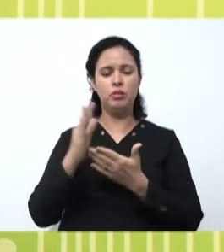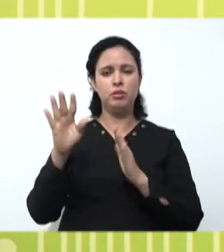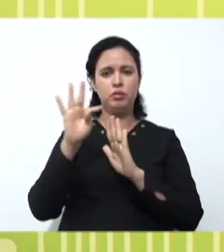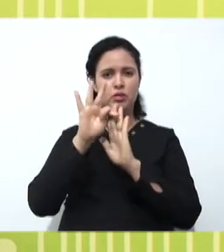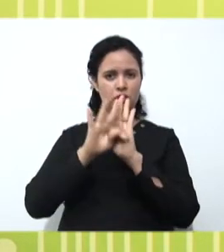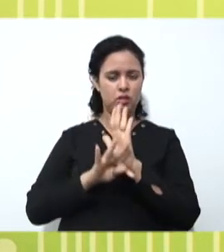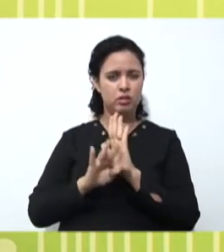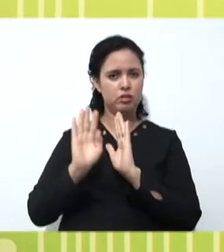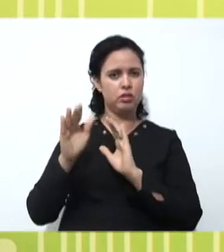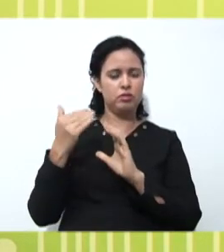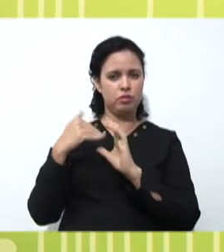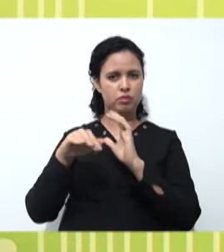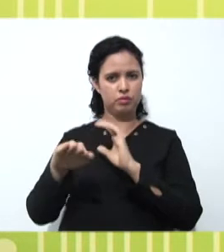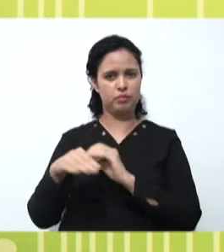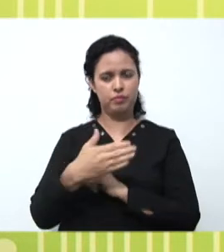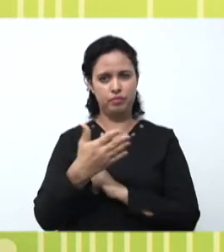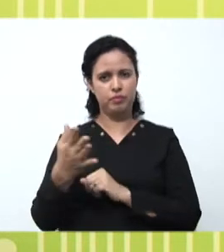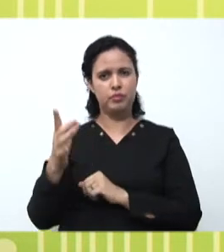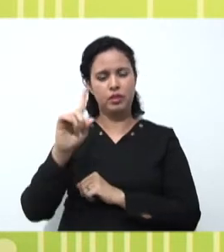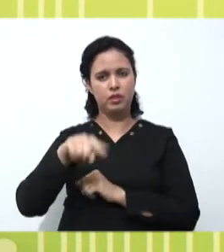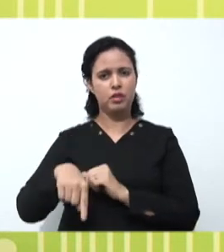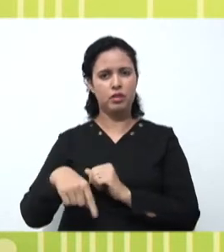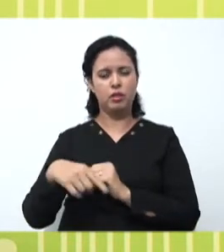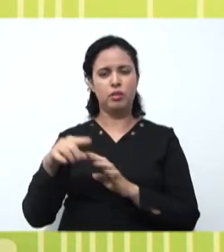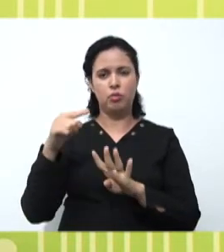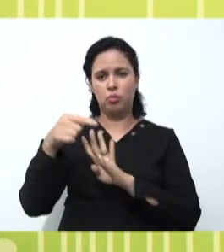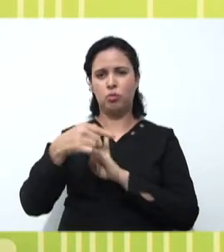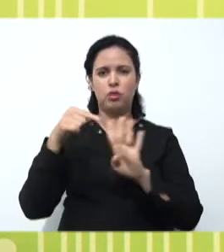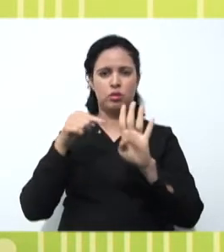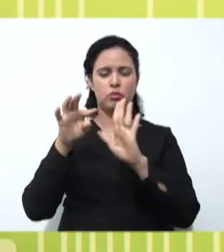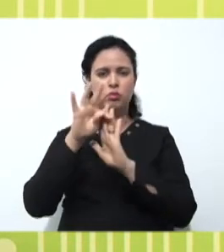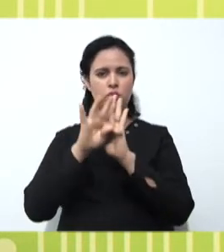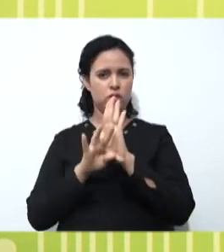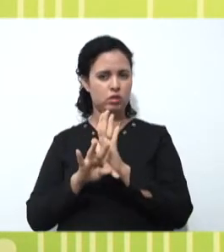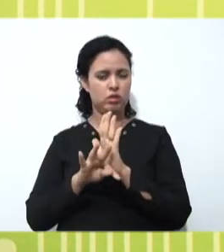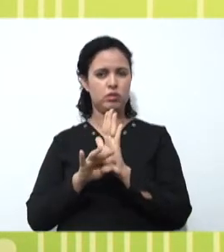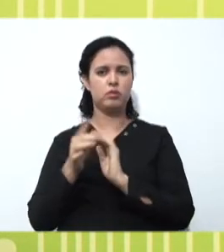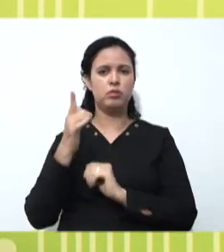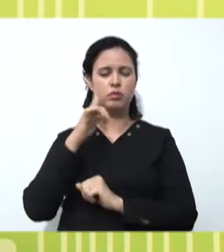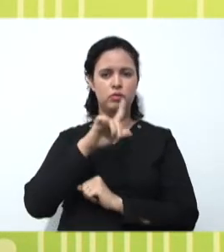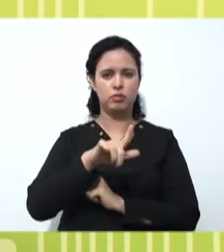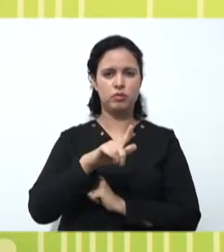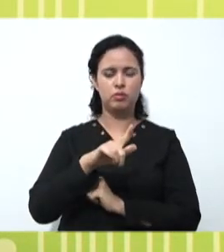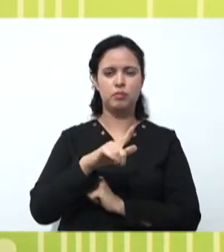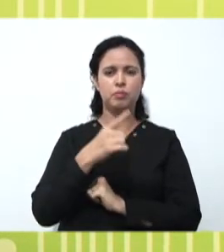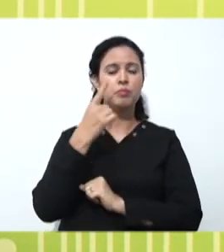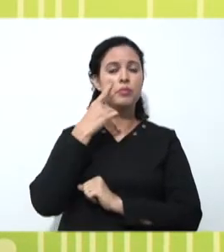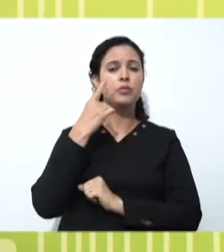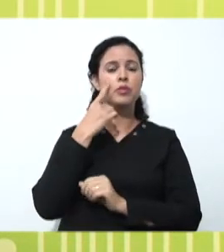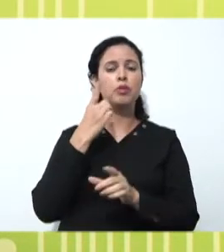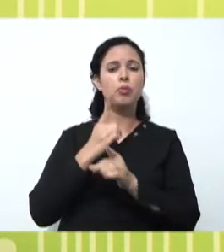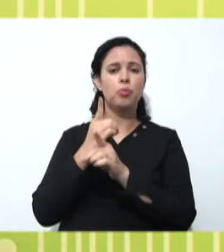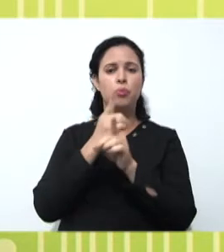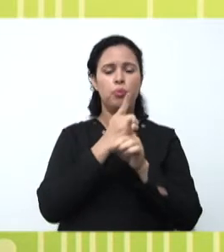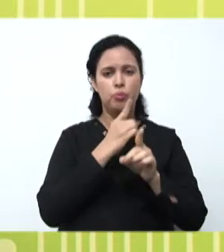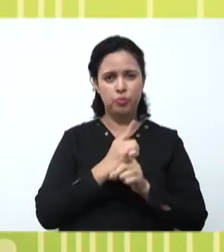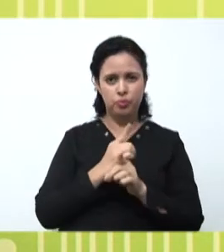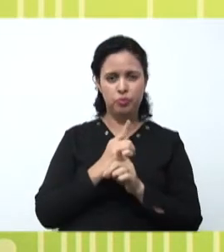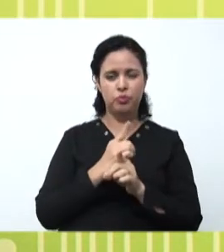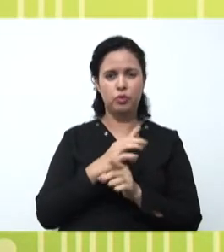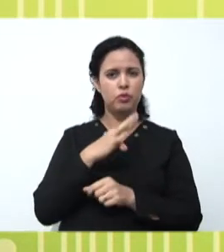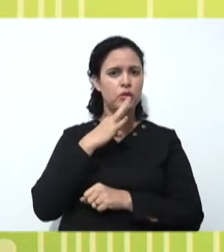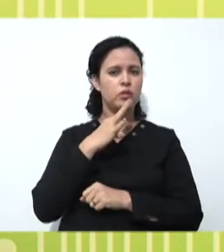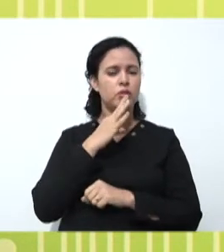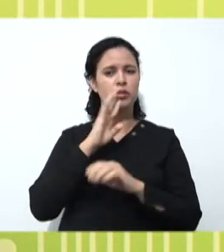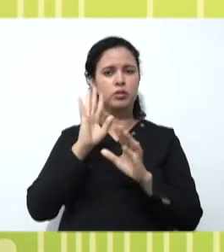gente mandou para vocês aí, são 4 textos na verdade, para a gente tentar desvendar, descobrir e amadurecer os conhecimentos